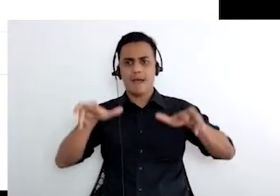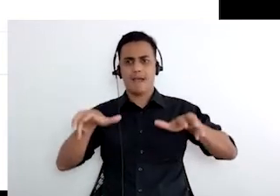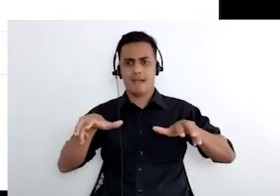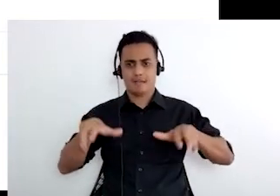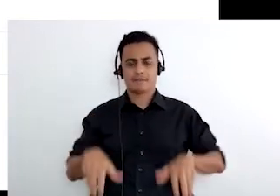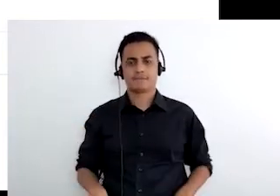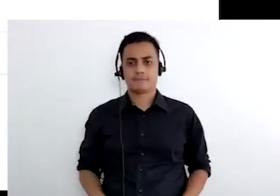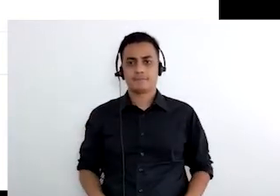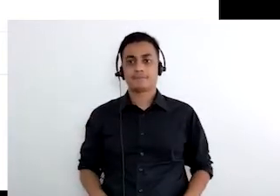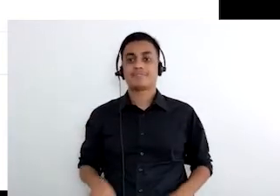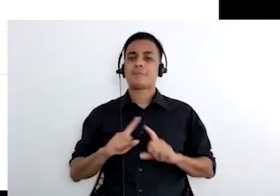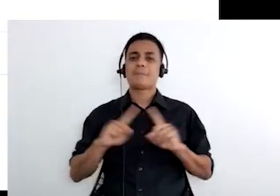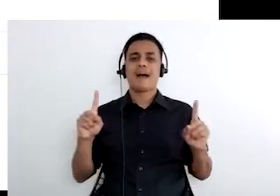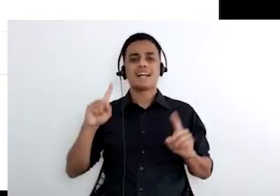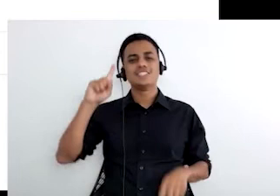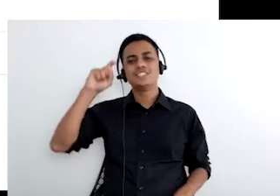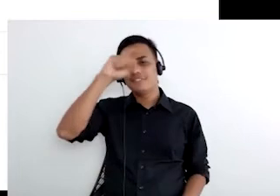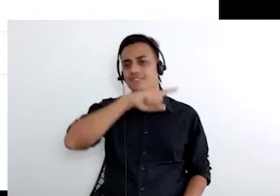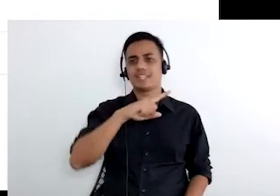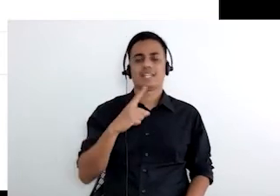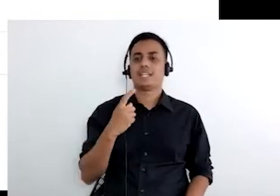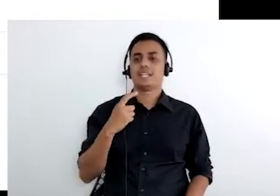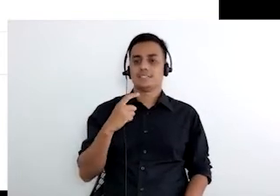Só que ia ficar muito difícil se a gente quisesse, toda vez que